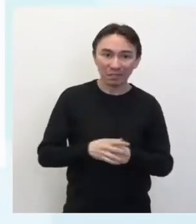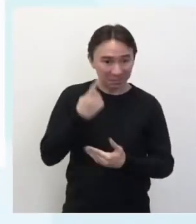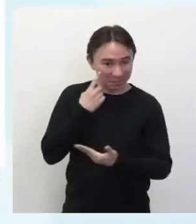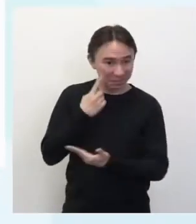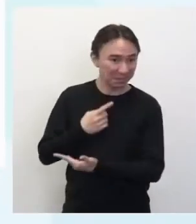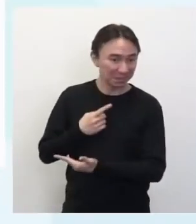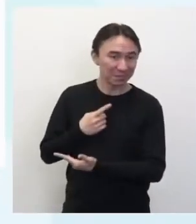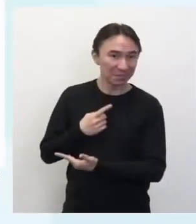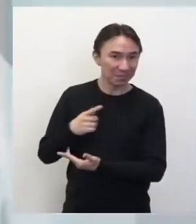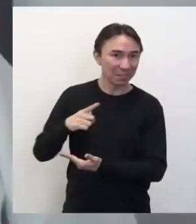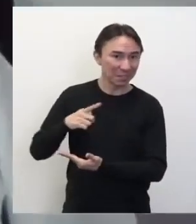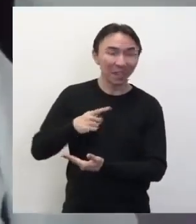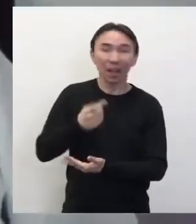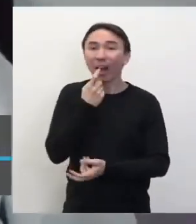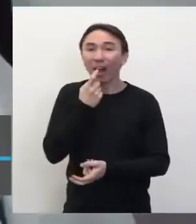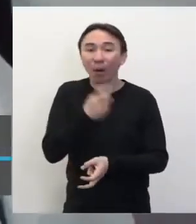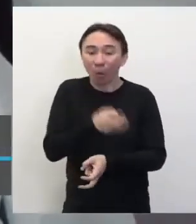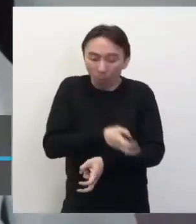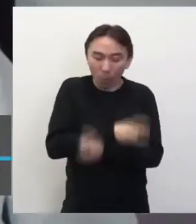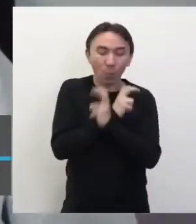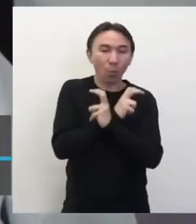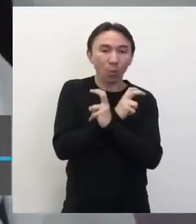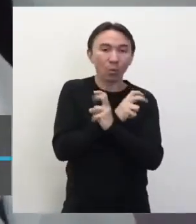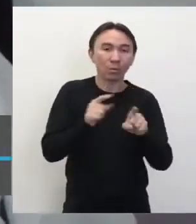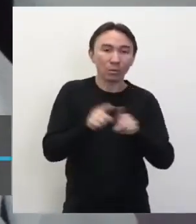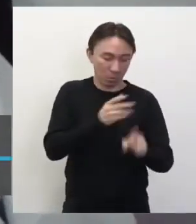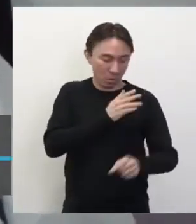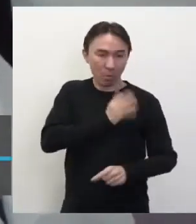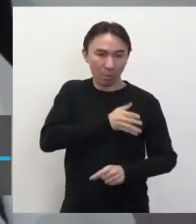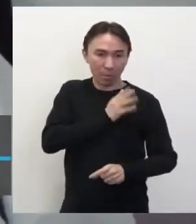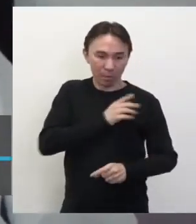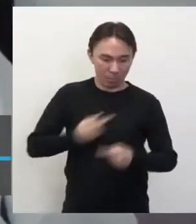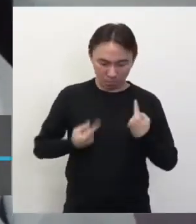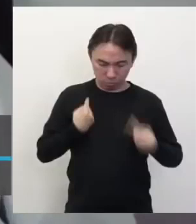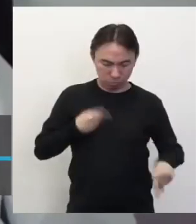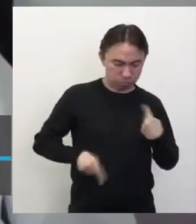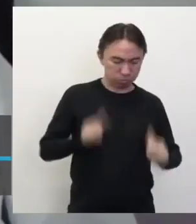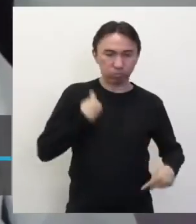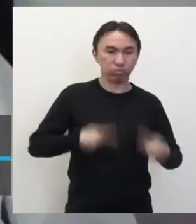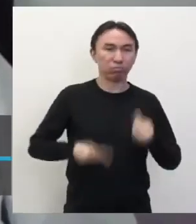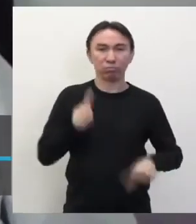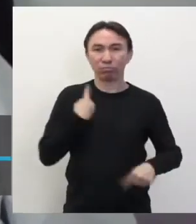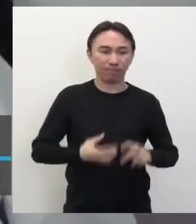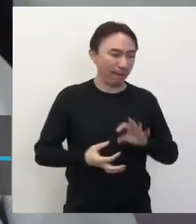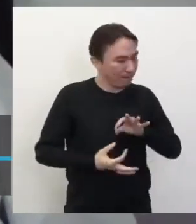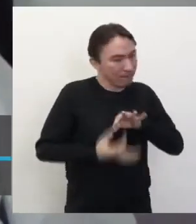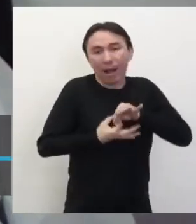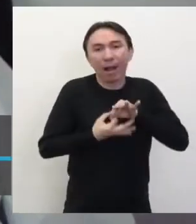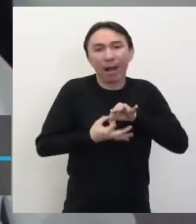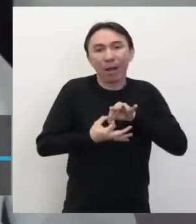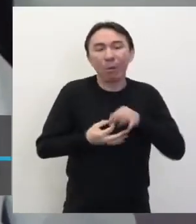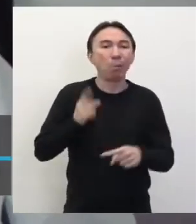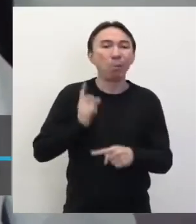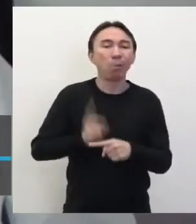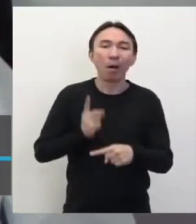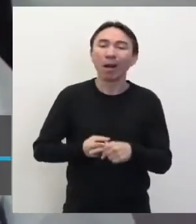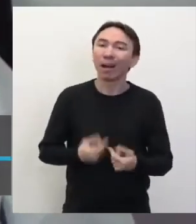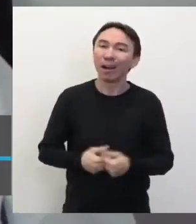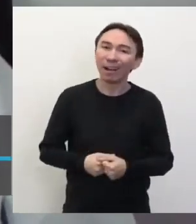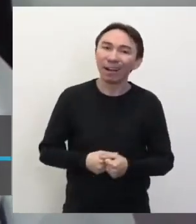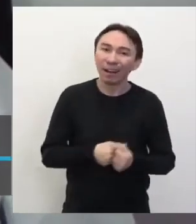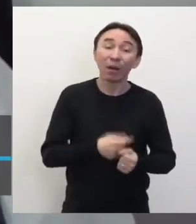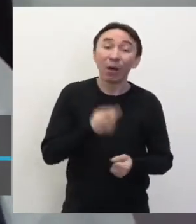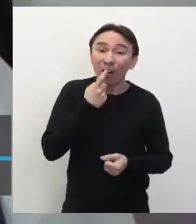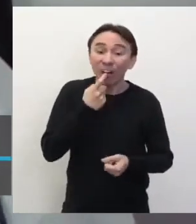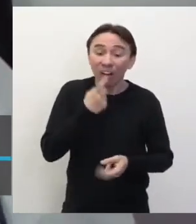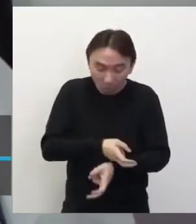sistema cardiovascular está ali integrado. Por quê? Porque as células do osso também precisam de açúcar, também precisam